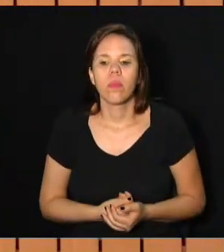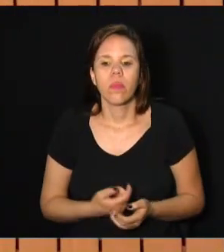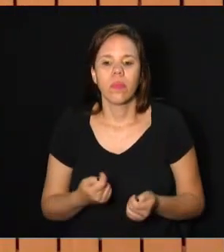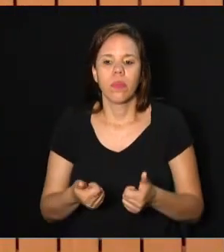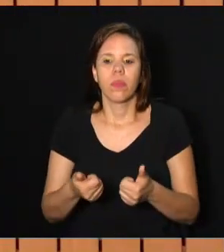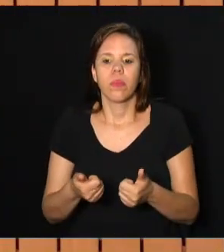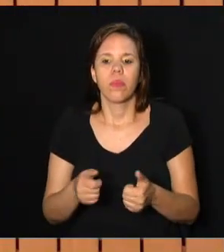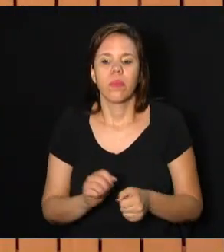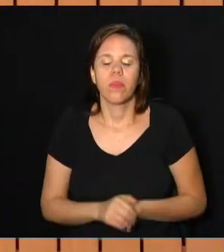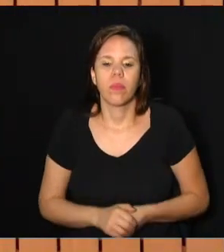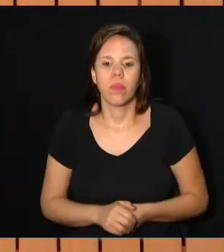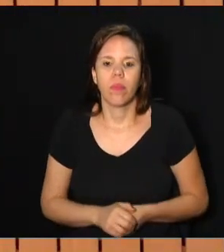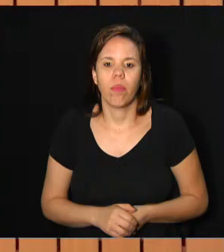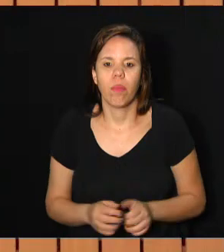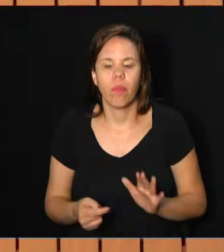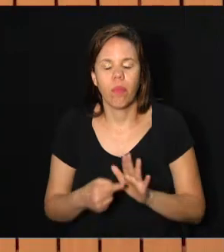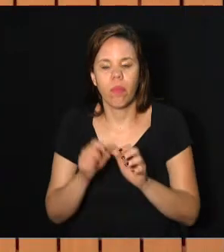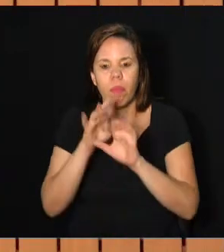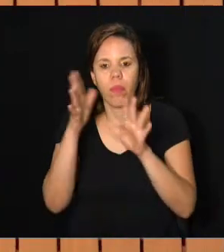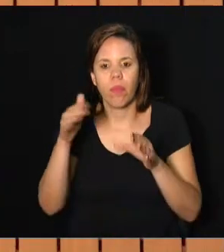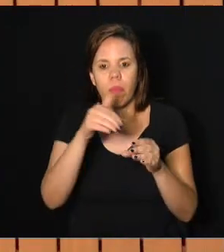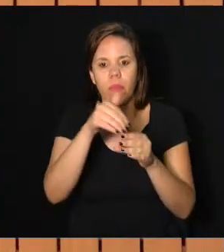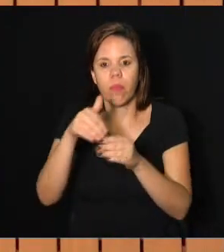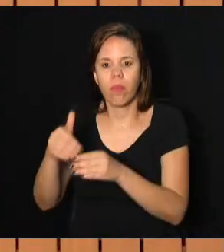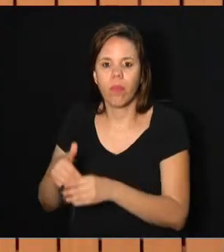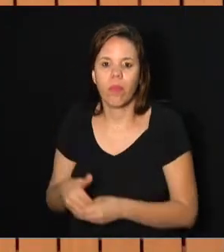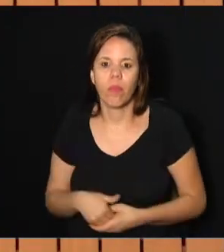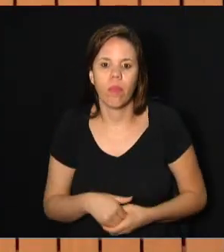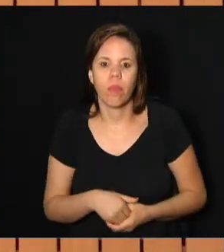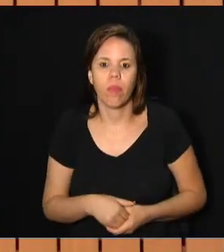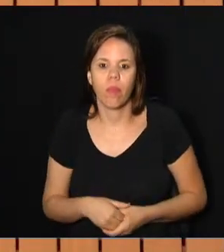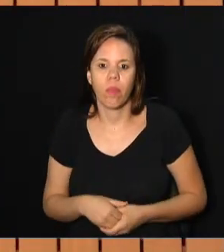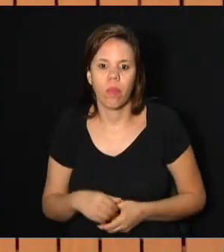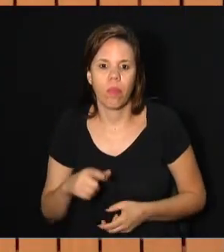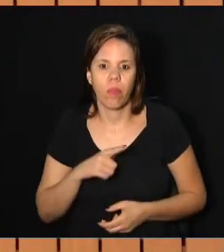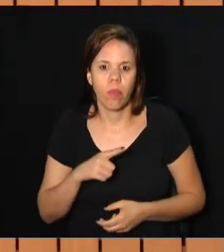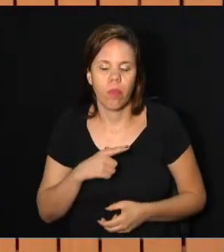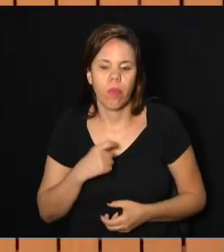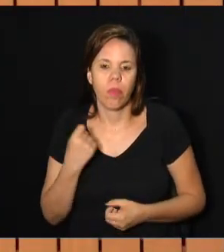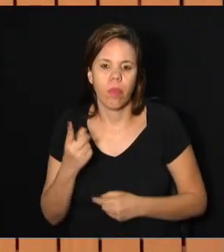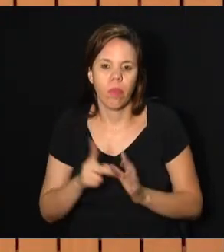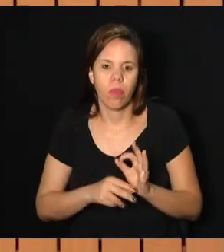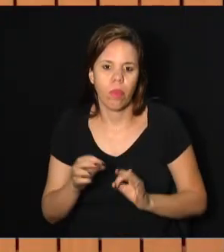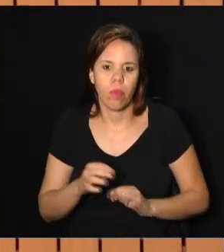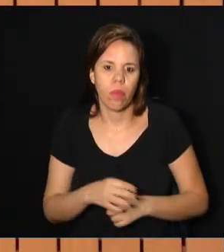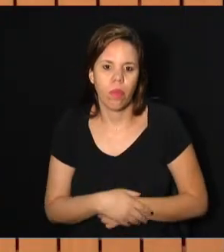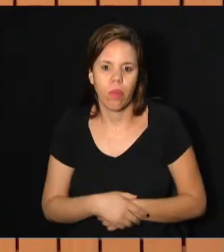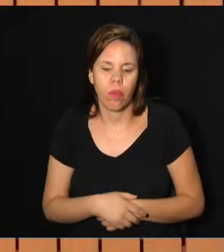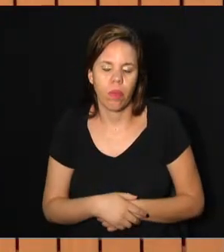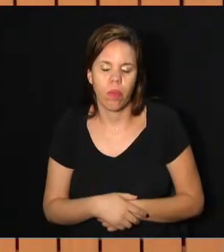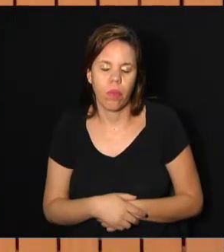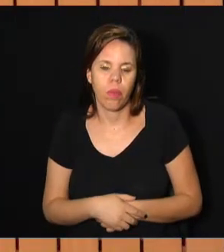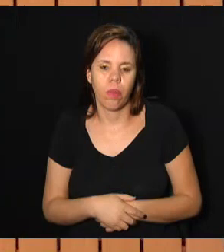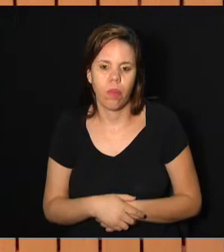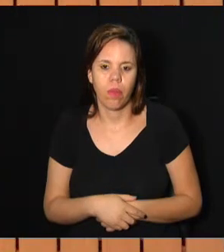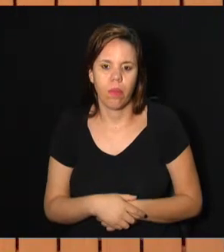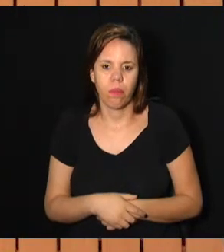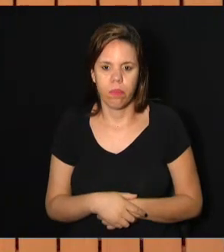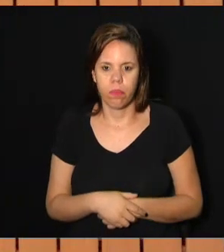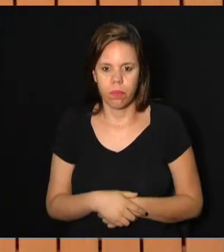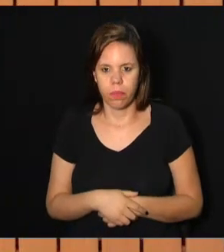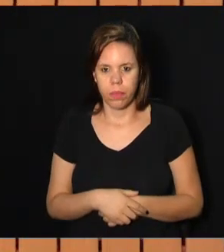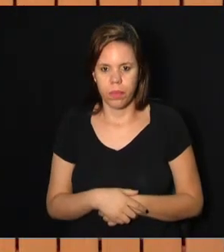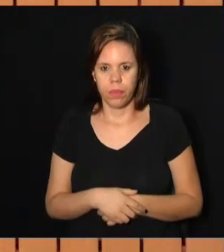dar transparência nas votações, né? Tem determinados projetos que praticamente